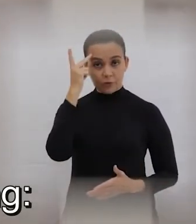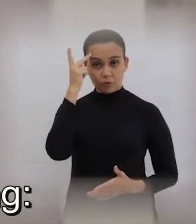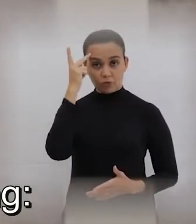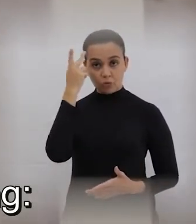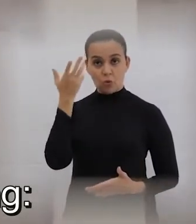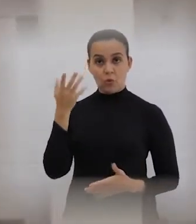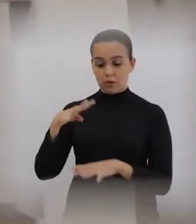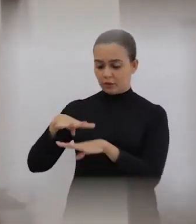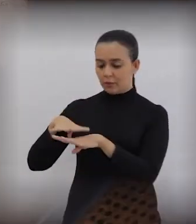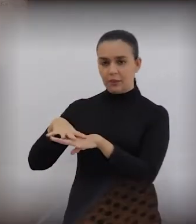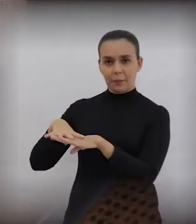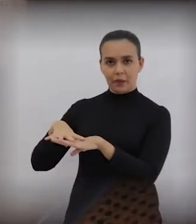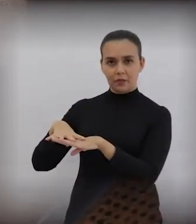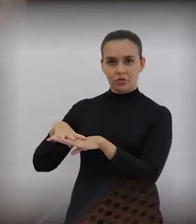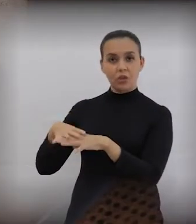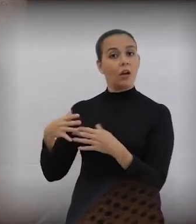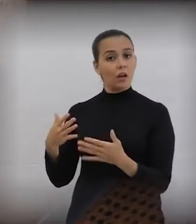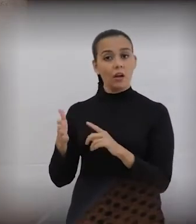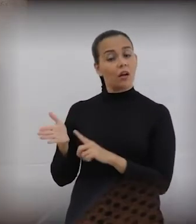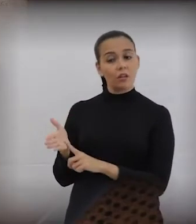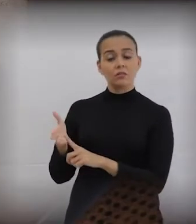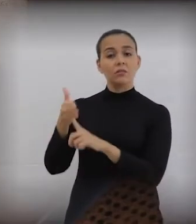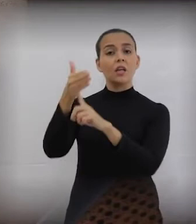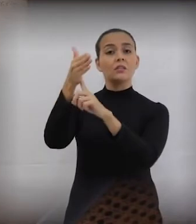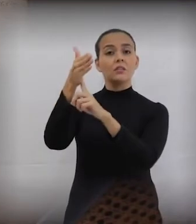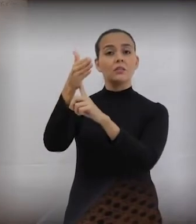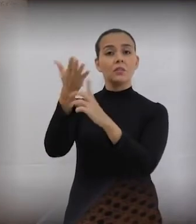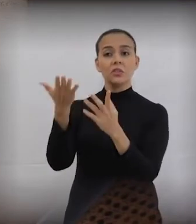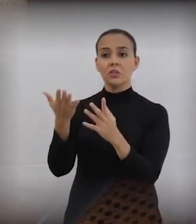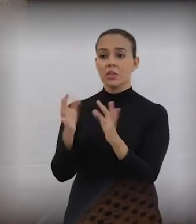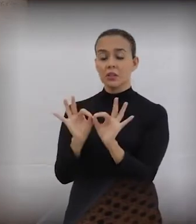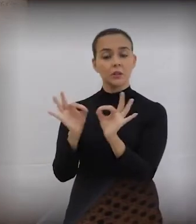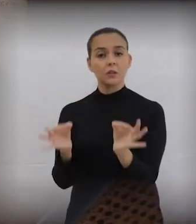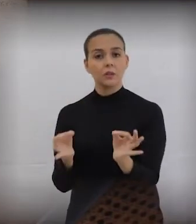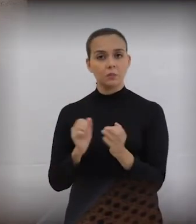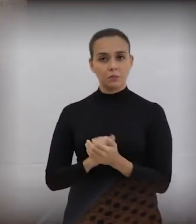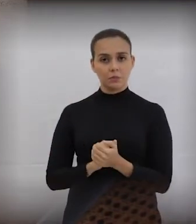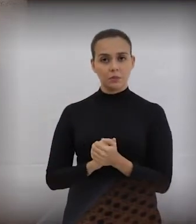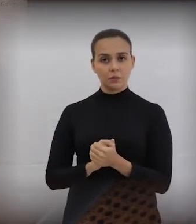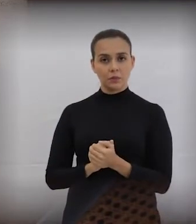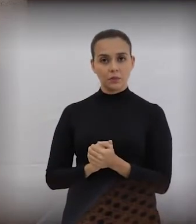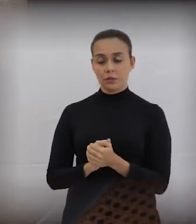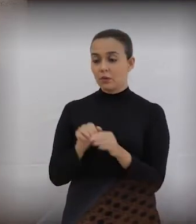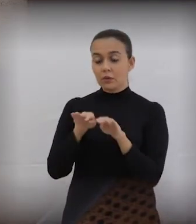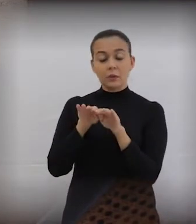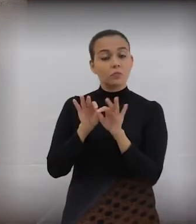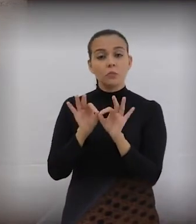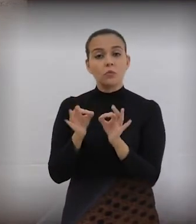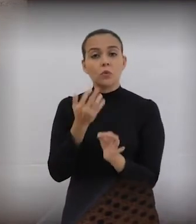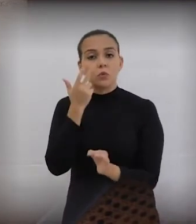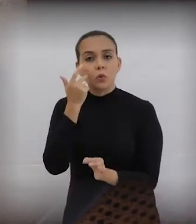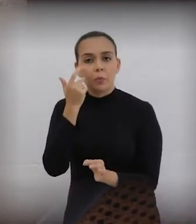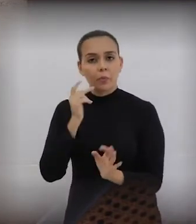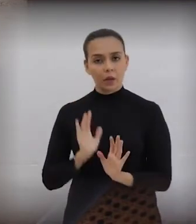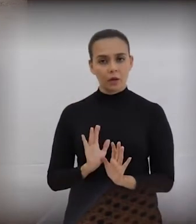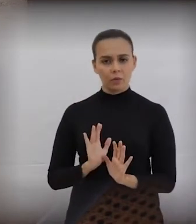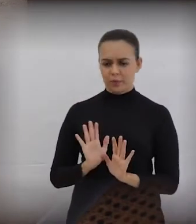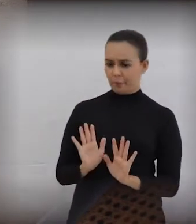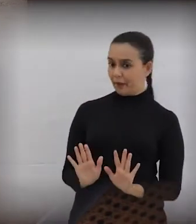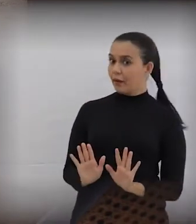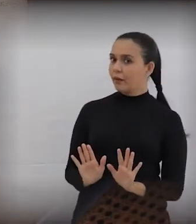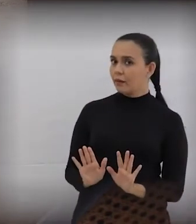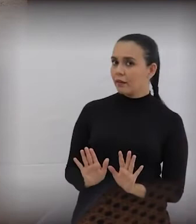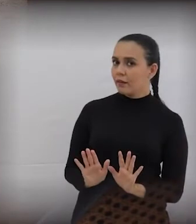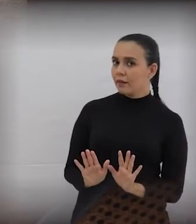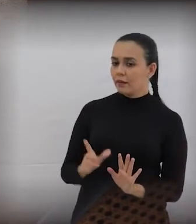área de exatas dizer a tecnologia é neutra, o algoritmo é neutro. Não, ele não é neutro. Quem concebeu para ele otimizar